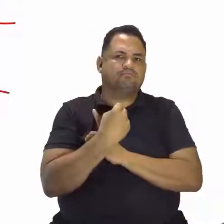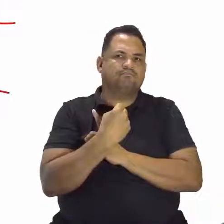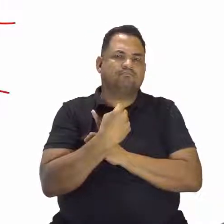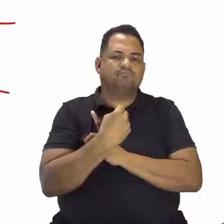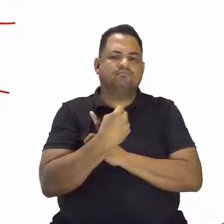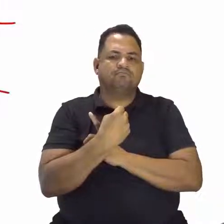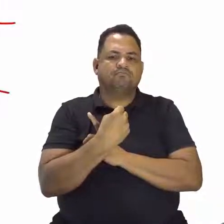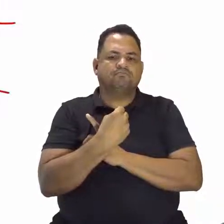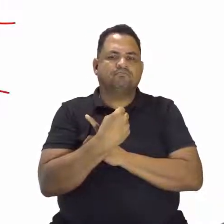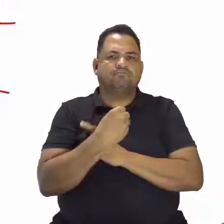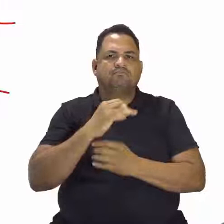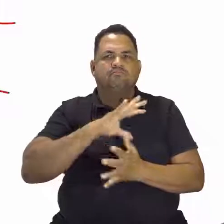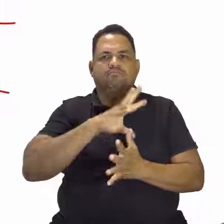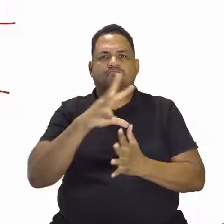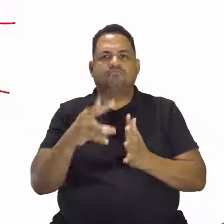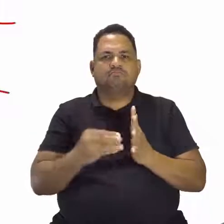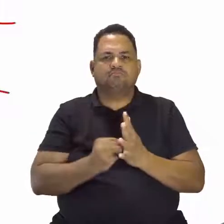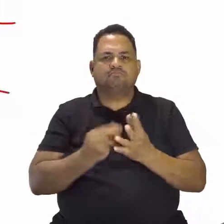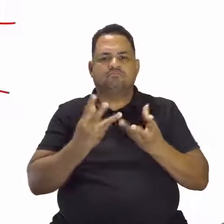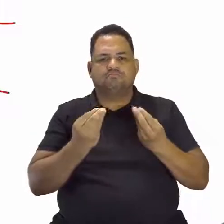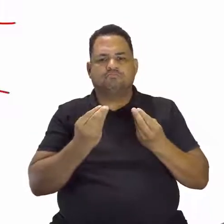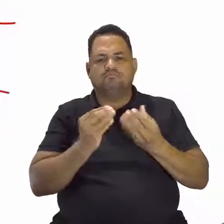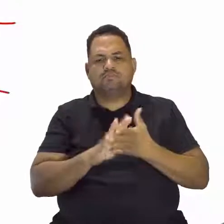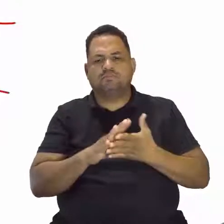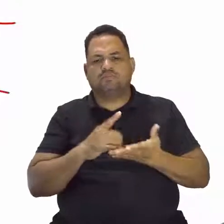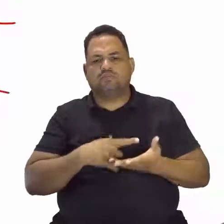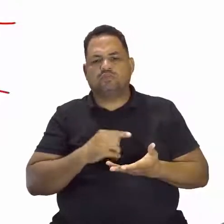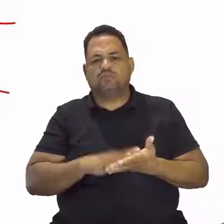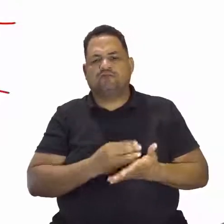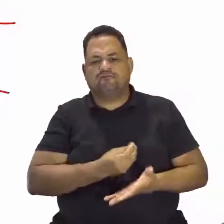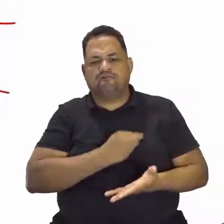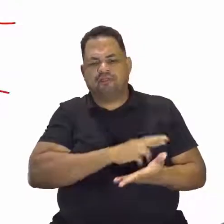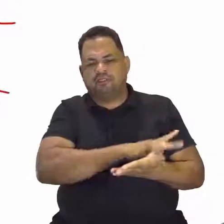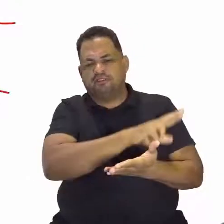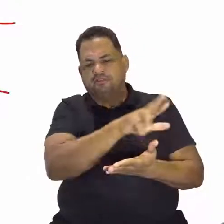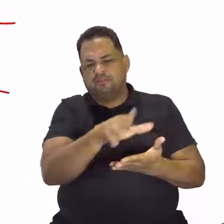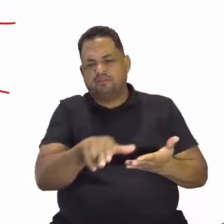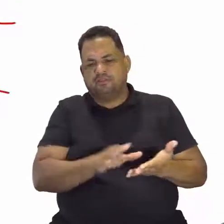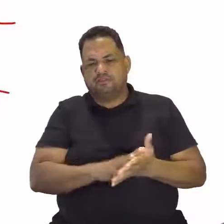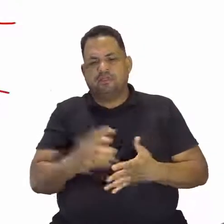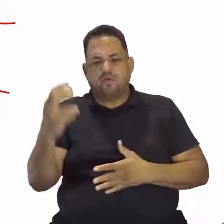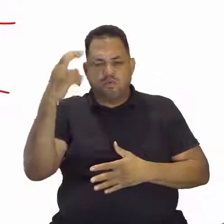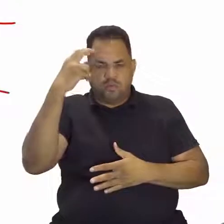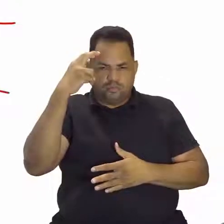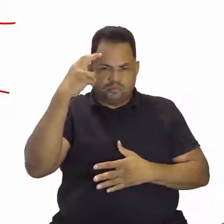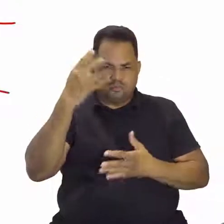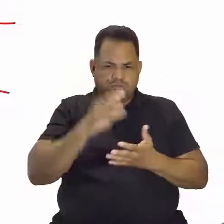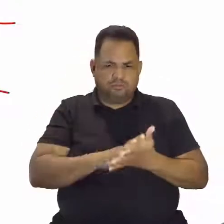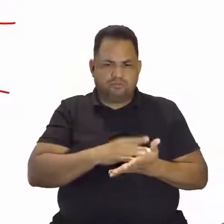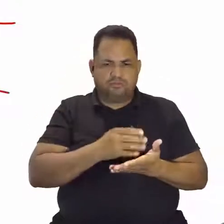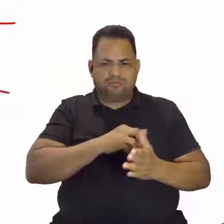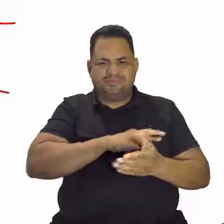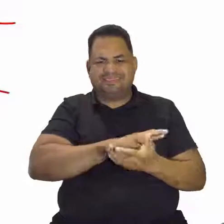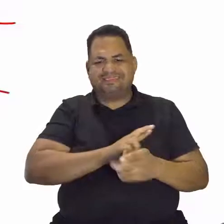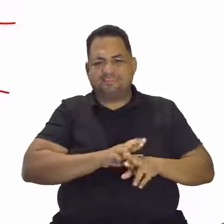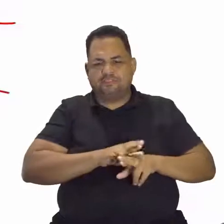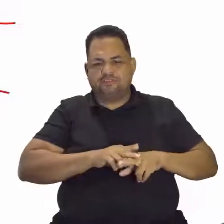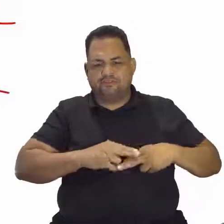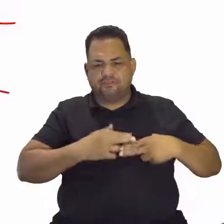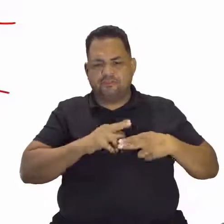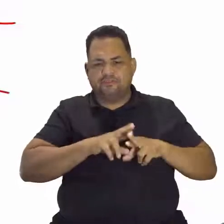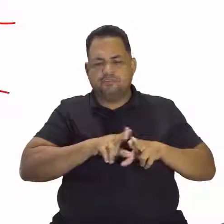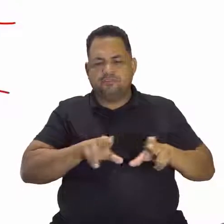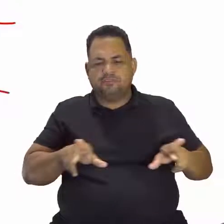A Amazônia é muito, muito rica na sua biodiversidade, na sua cultura, na sua diversidade, no